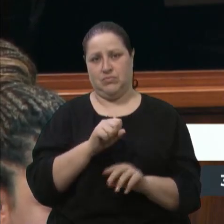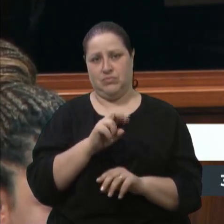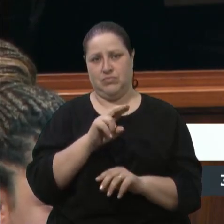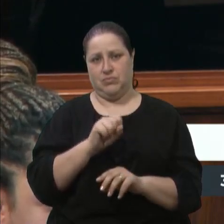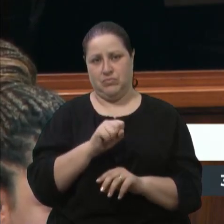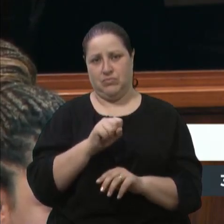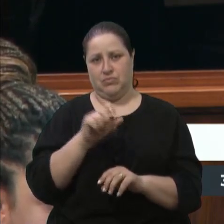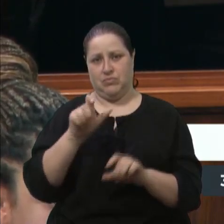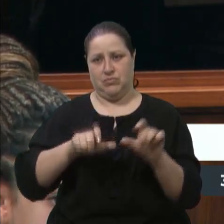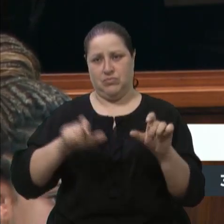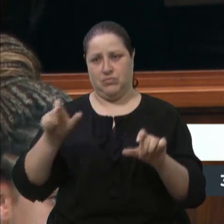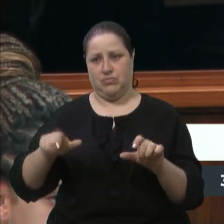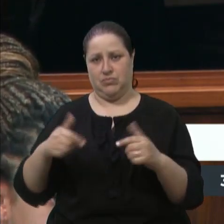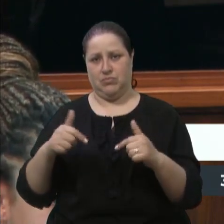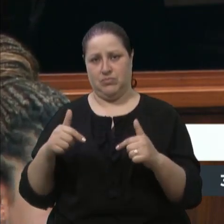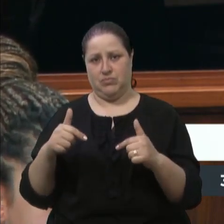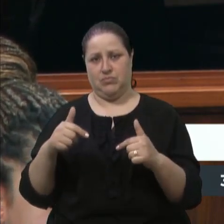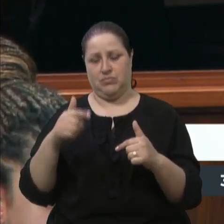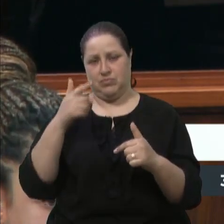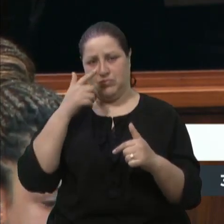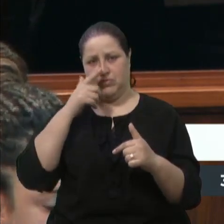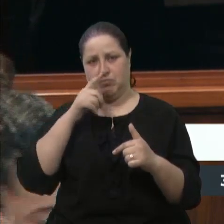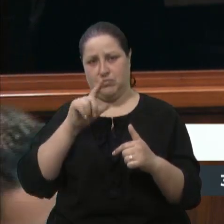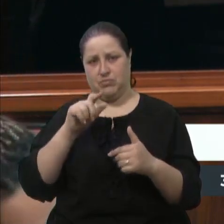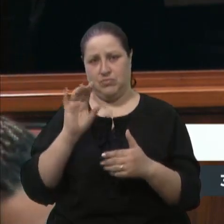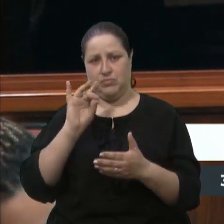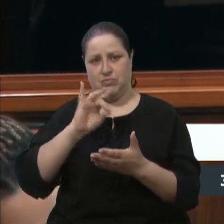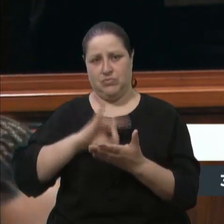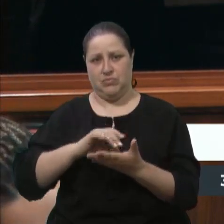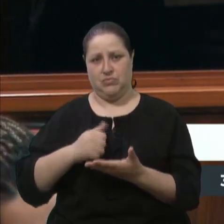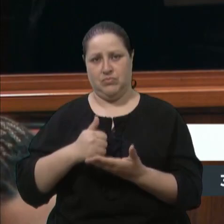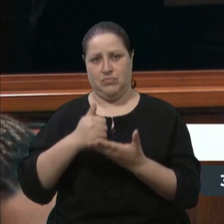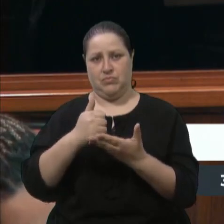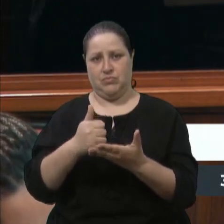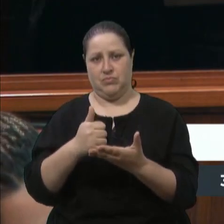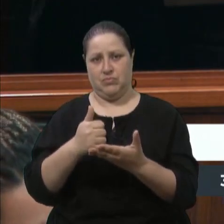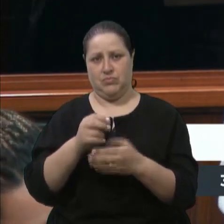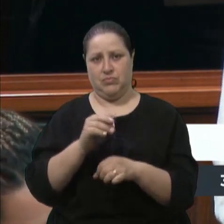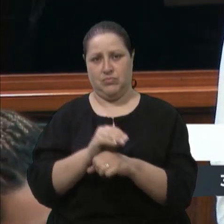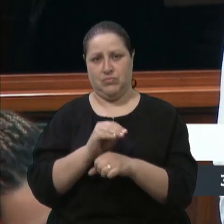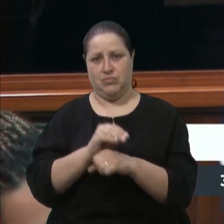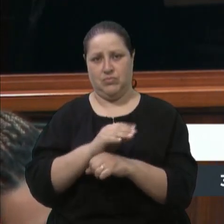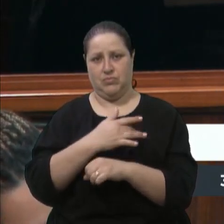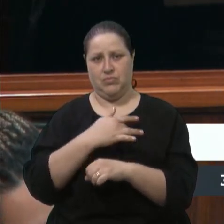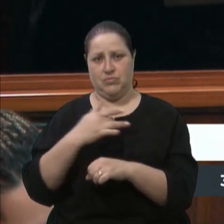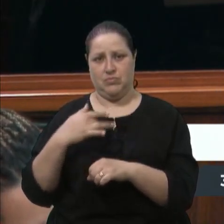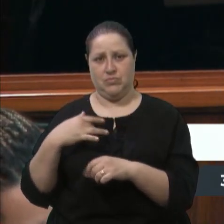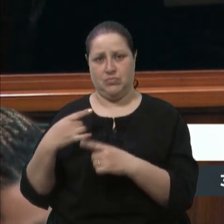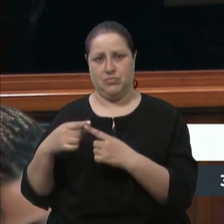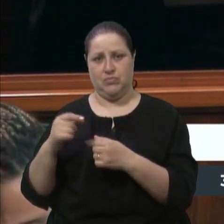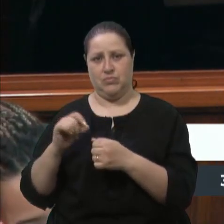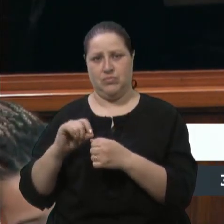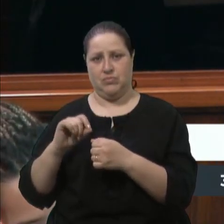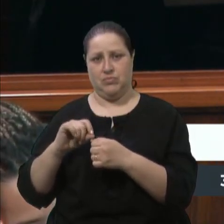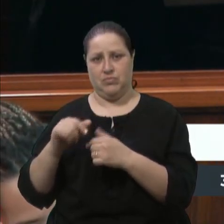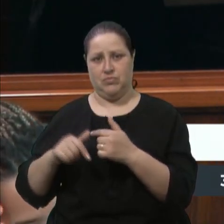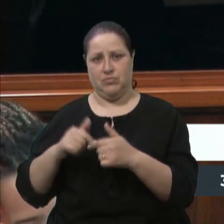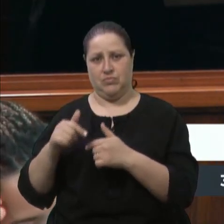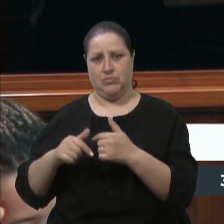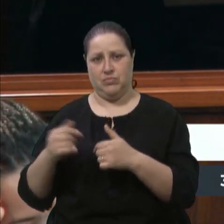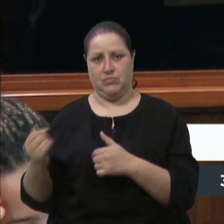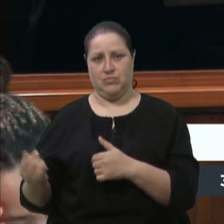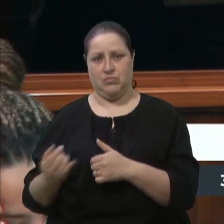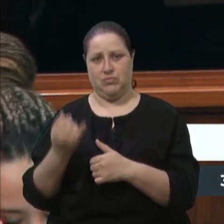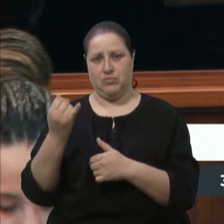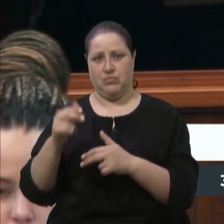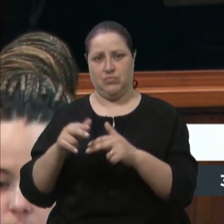condições efetivas de apoio e de cuidado à saúde, já que prestam um serviço tão importante. Nesse sentido, nós